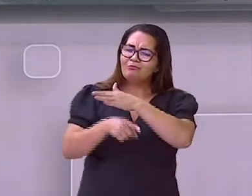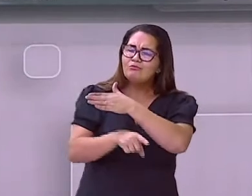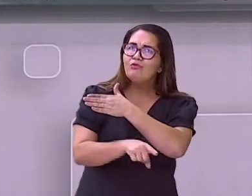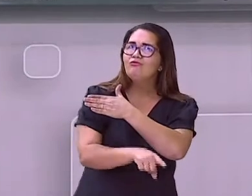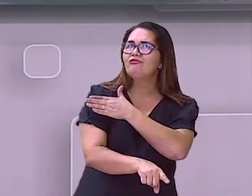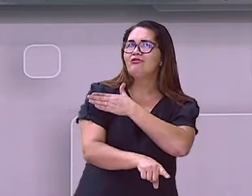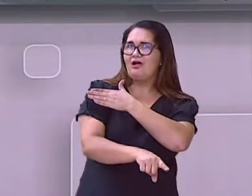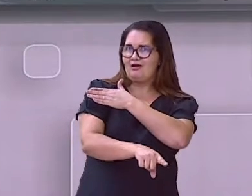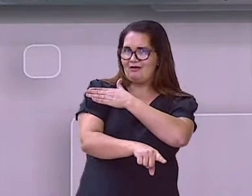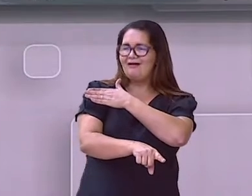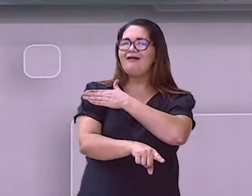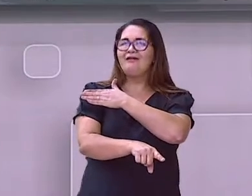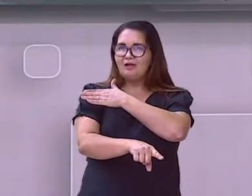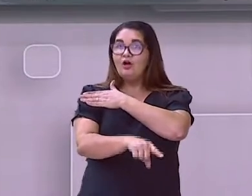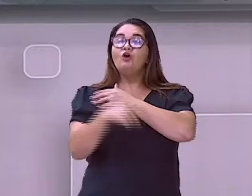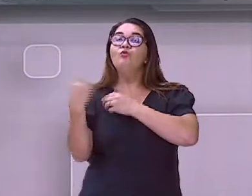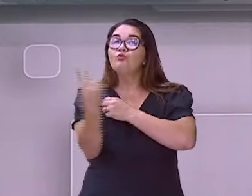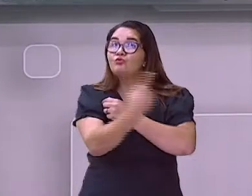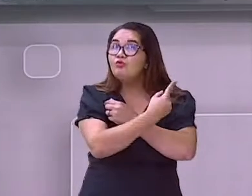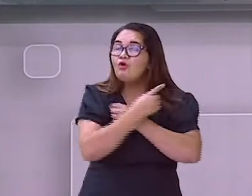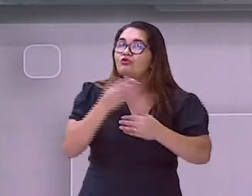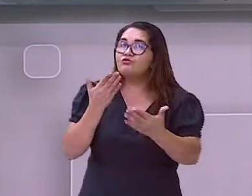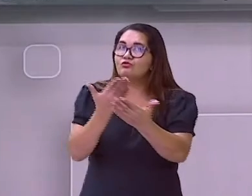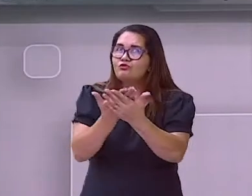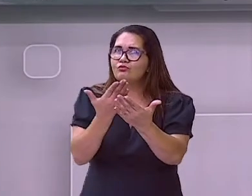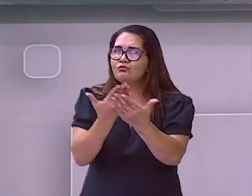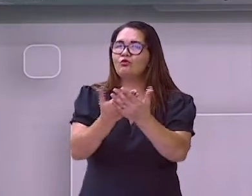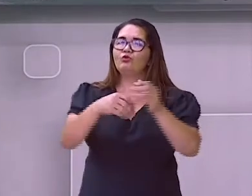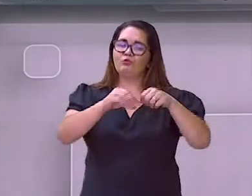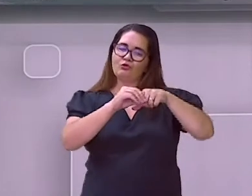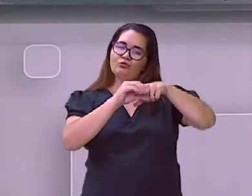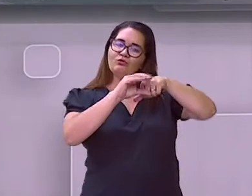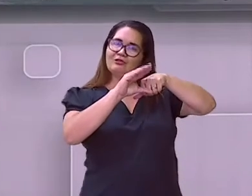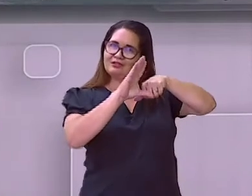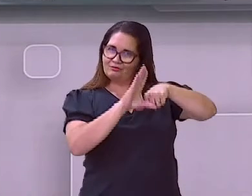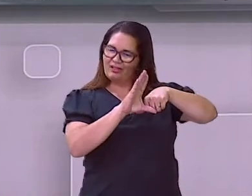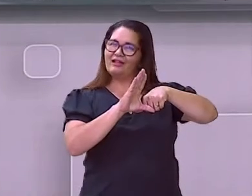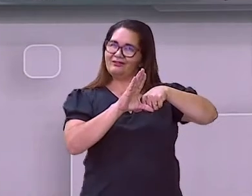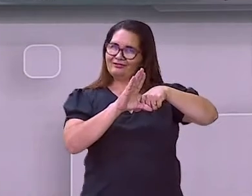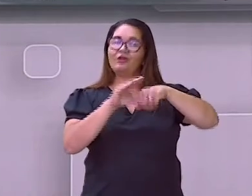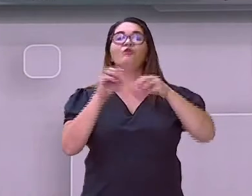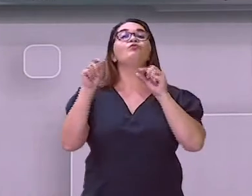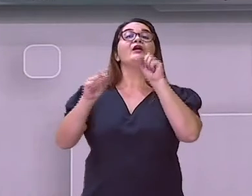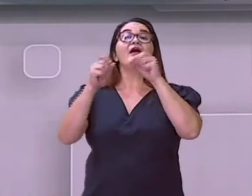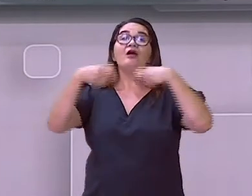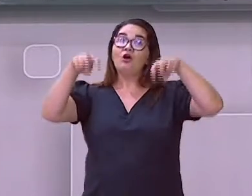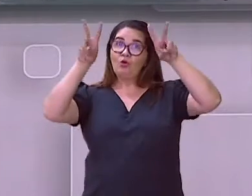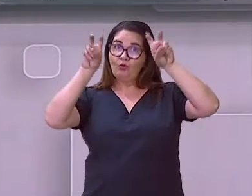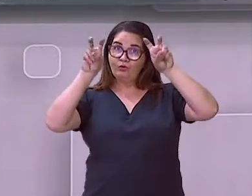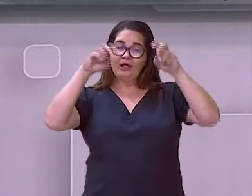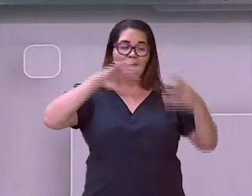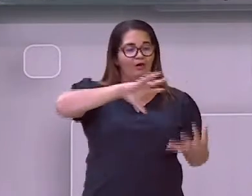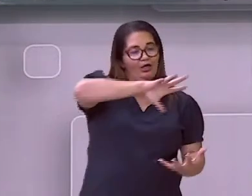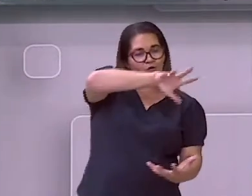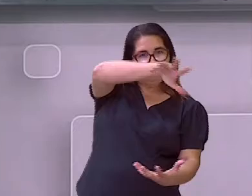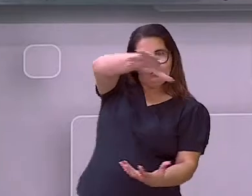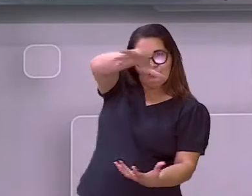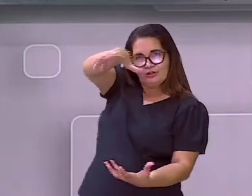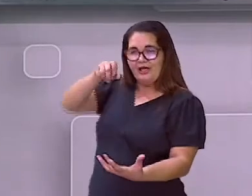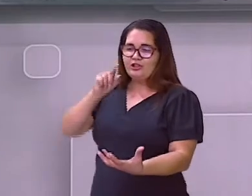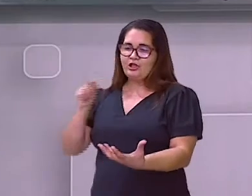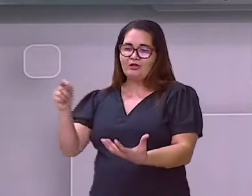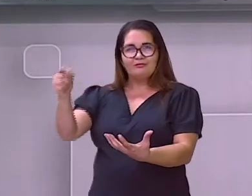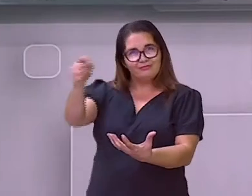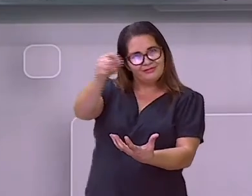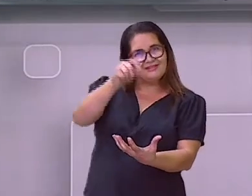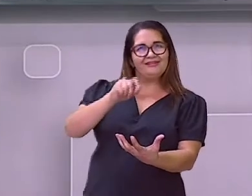aprofundar o nosso estudo, começando pelo continente americano. Tranquilo assim?